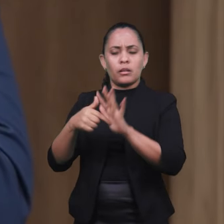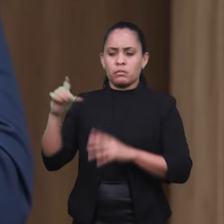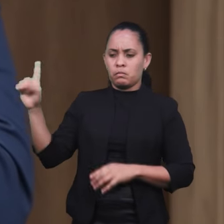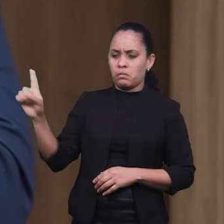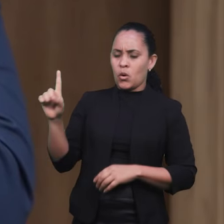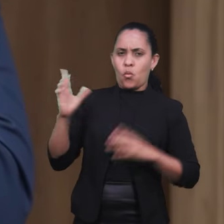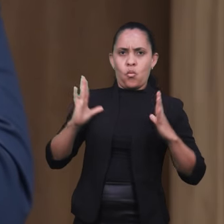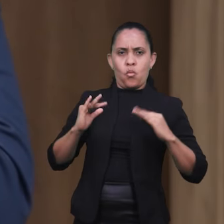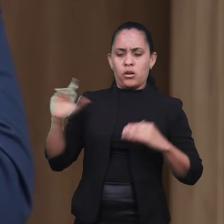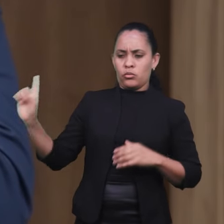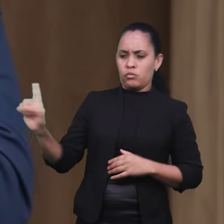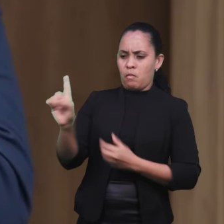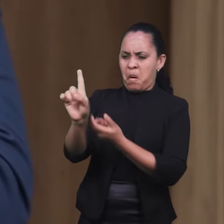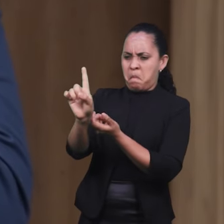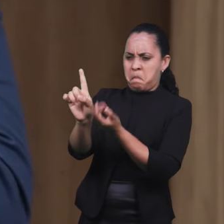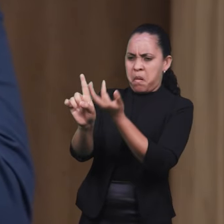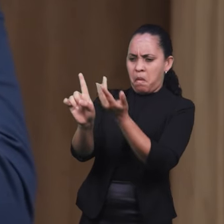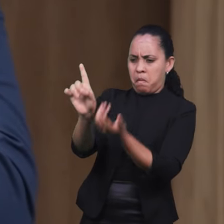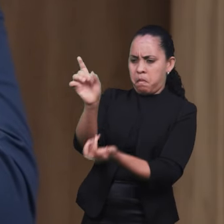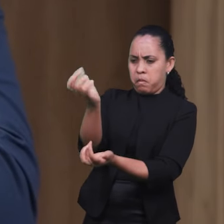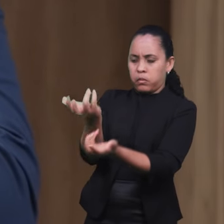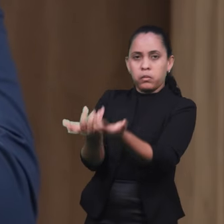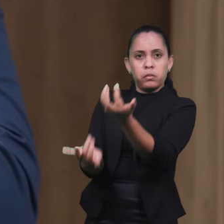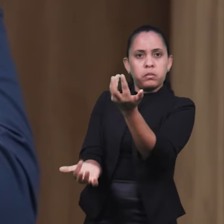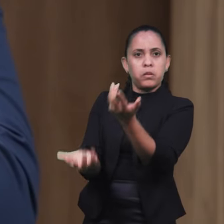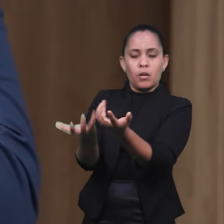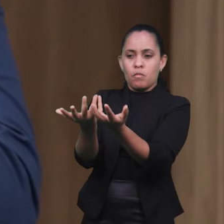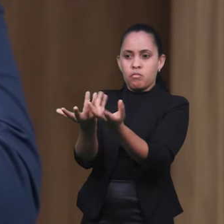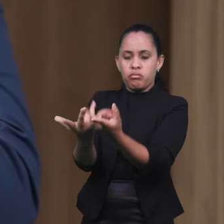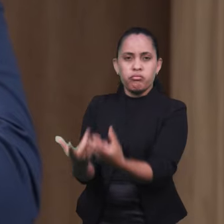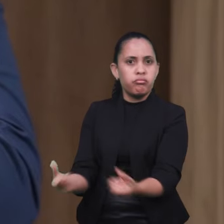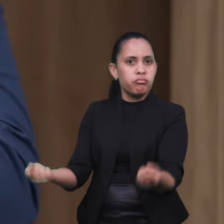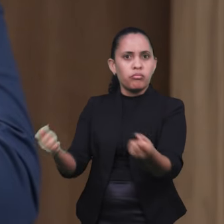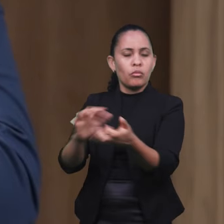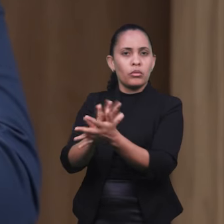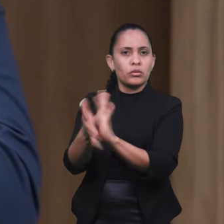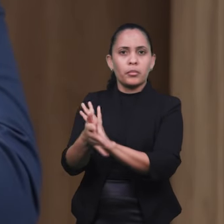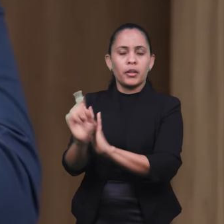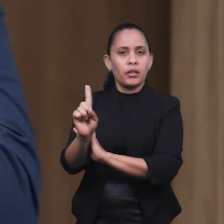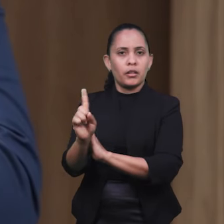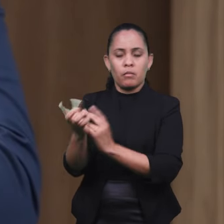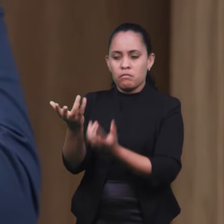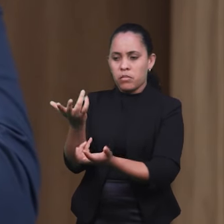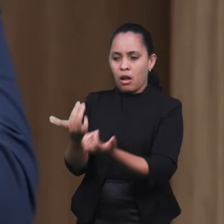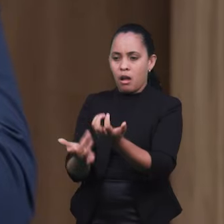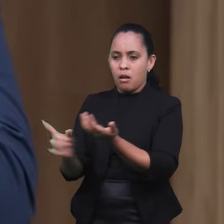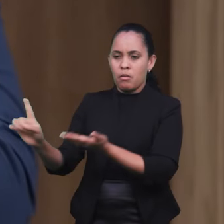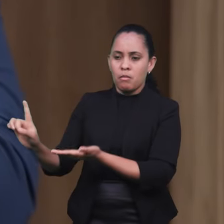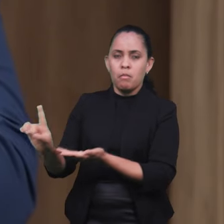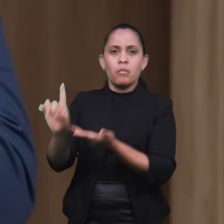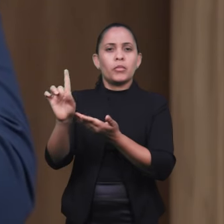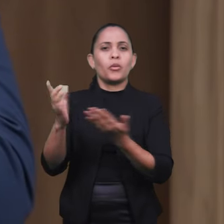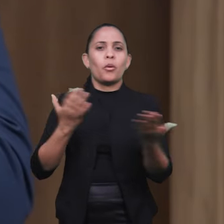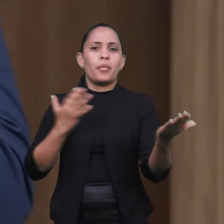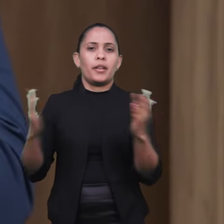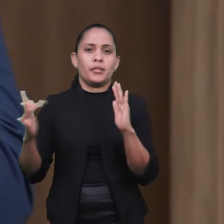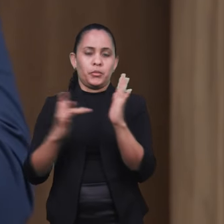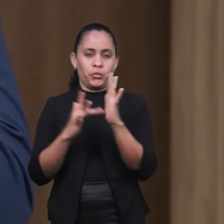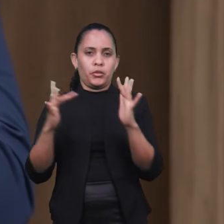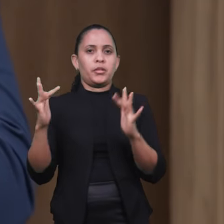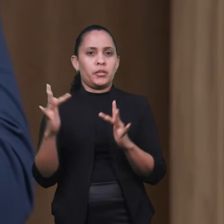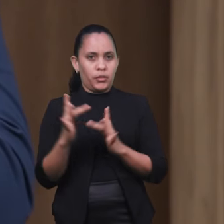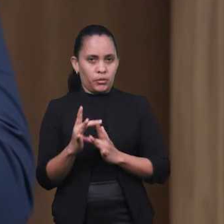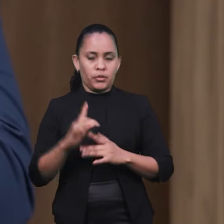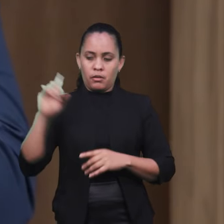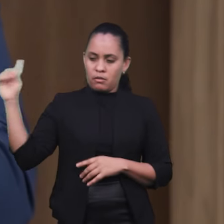prefigurando a figura da sarça, a figura de Jesus, naquilo que era a sua humanidade, veio